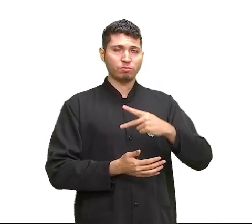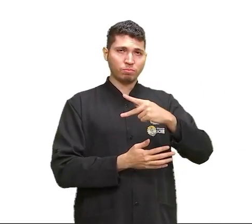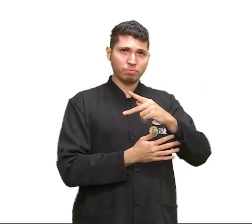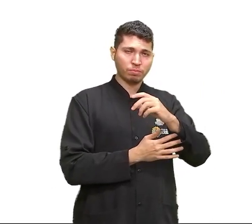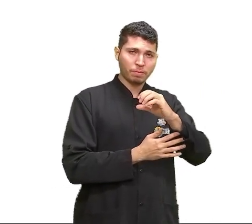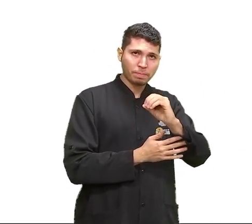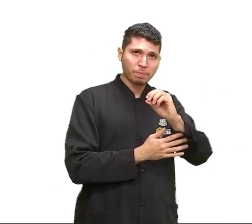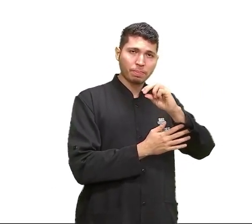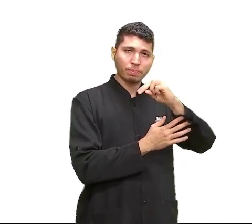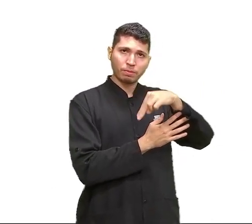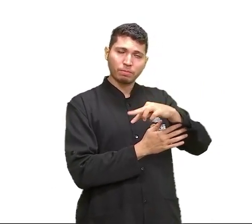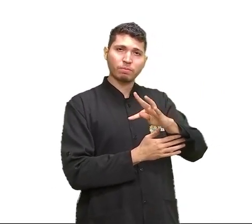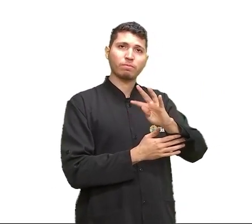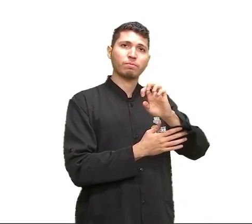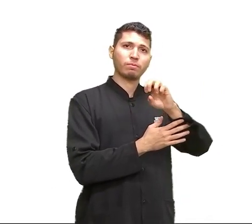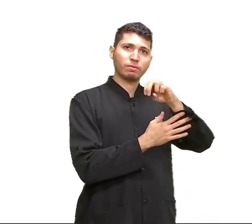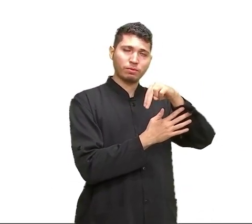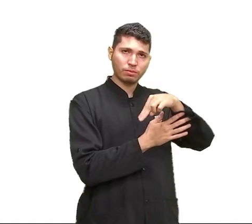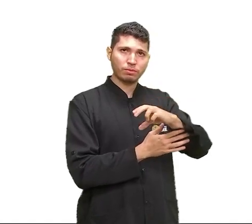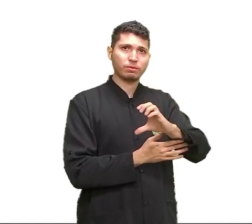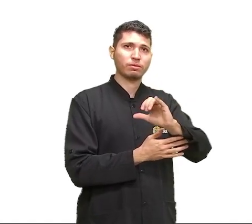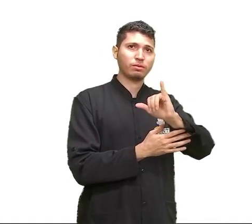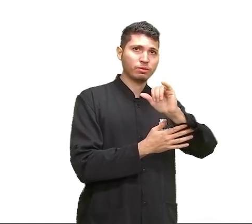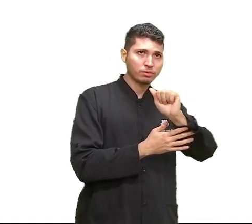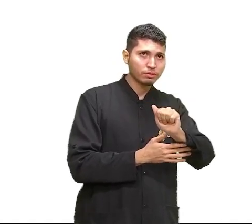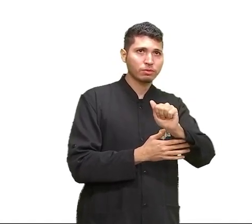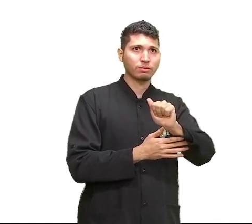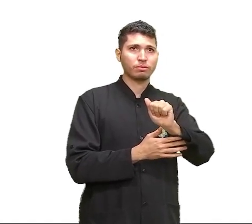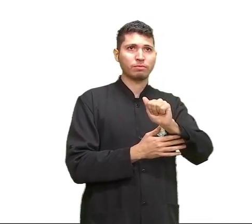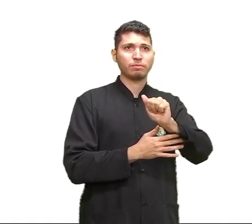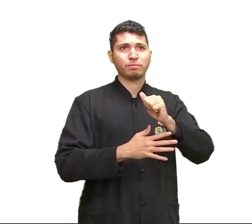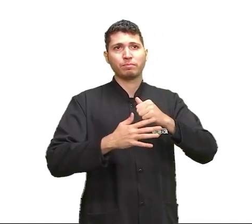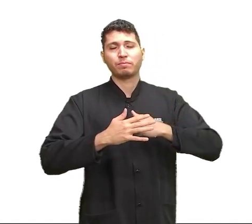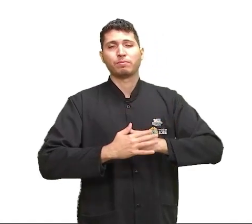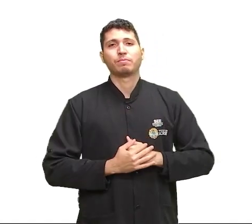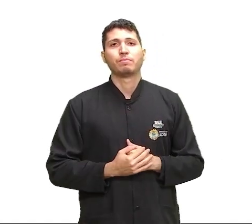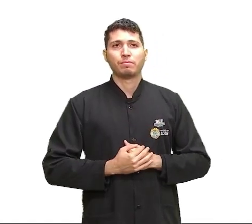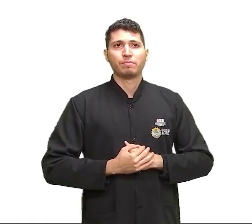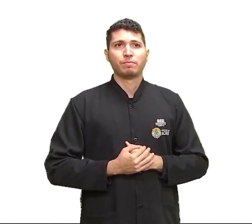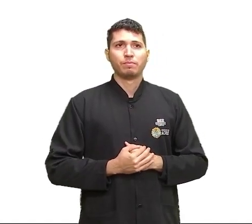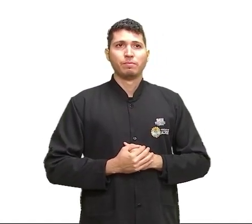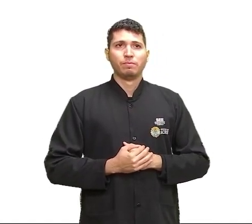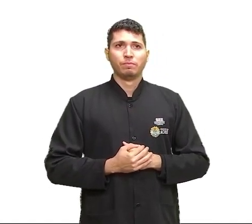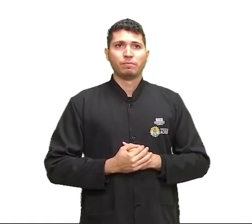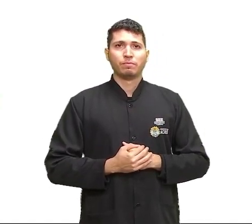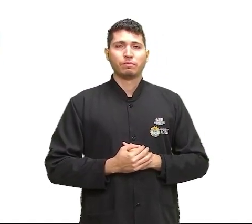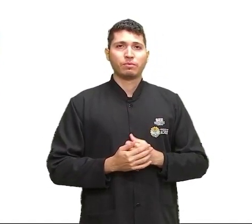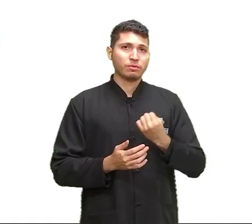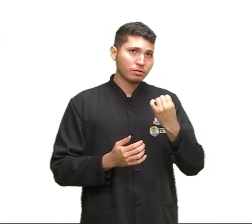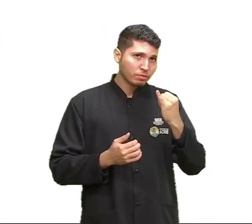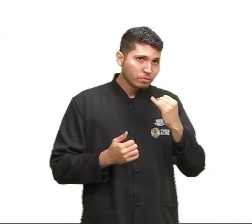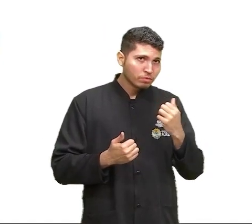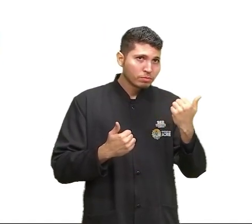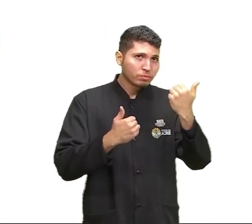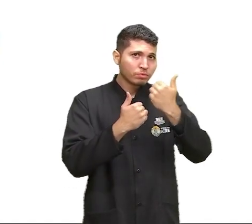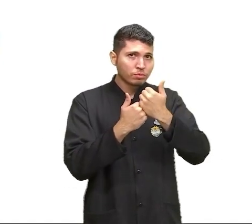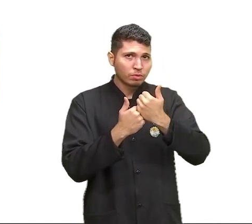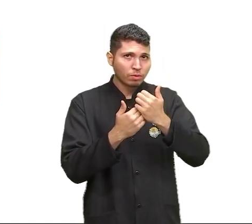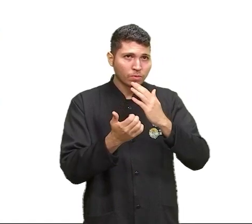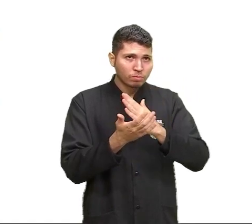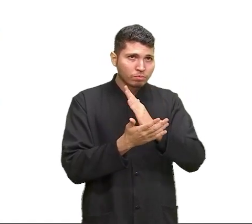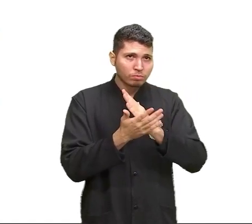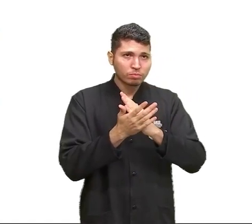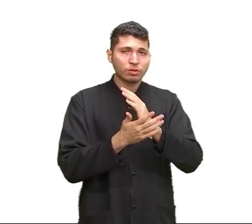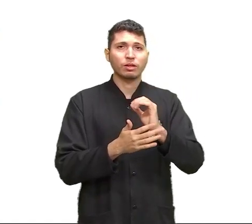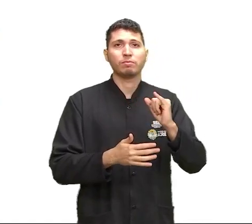corrente, ou então ela pode se apresentar como para a gente? Temos aqui, ó, se nós formos substituindo algumas unidades, isso aqui, pessoal, é